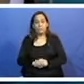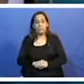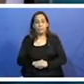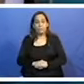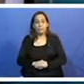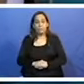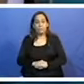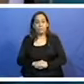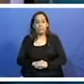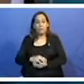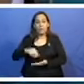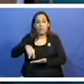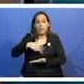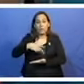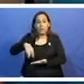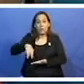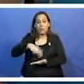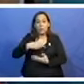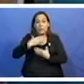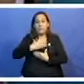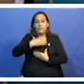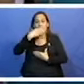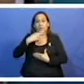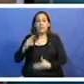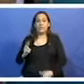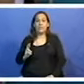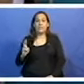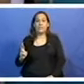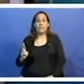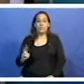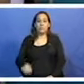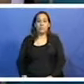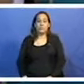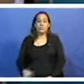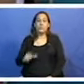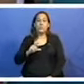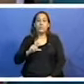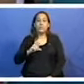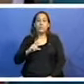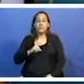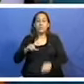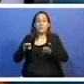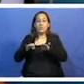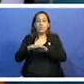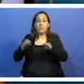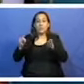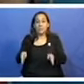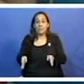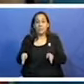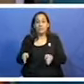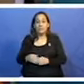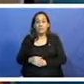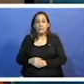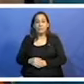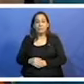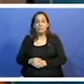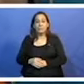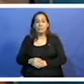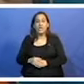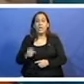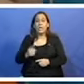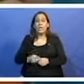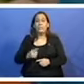baile da girafa, facinho, você vai ler e responder o que havia na mesa do baile, está até desenhado. E